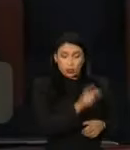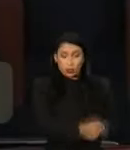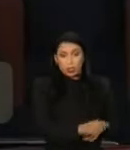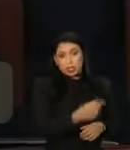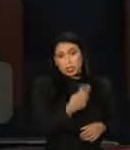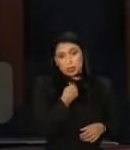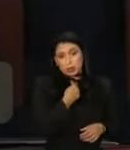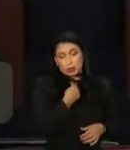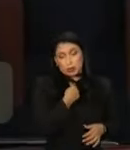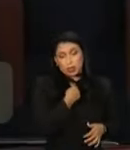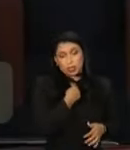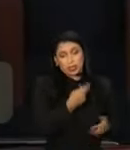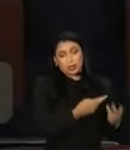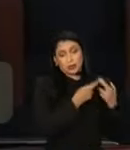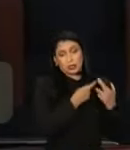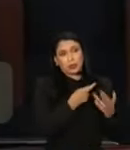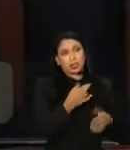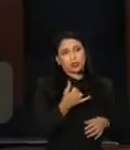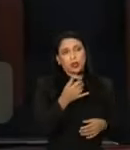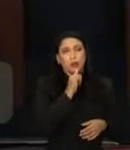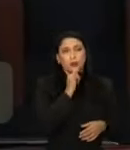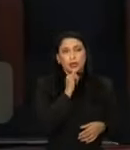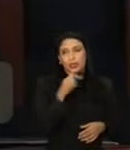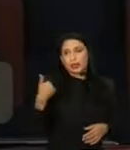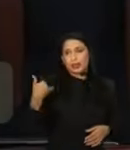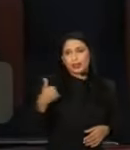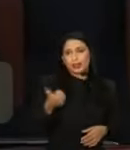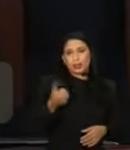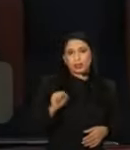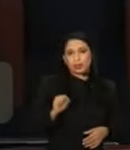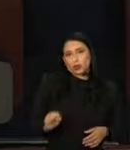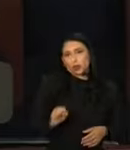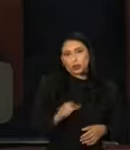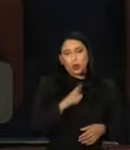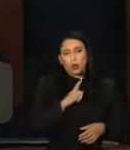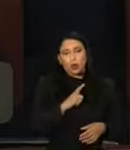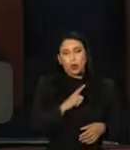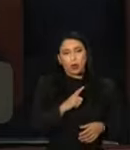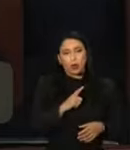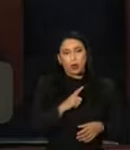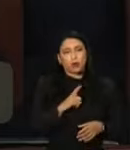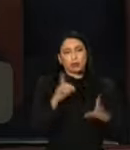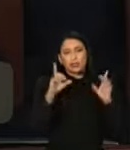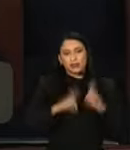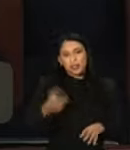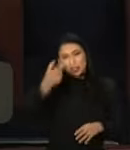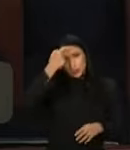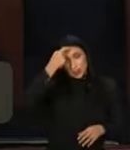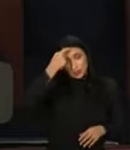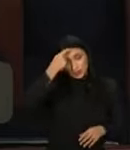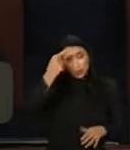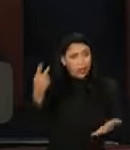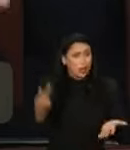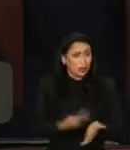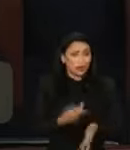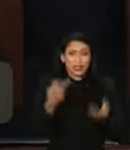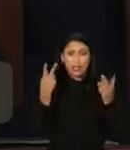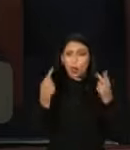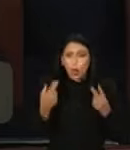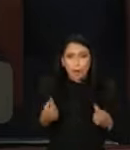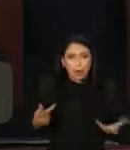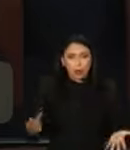criminalmente como um menor de 18 anos ou um indivíduo com doença mental. Isso acontece todo dia no Brasil, se atribui o cometimento do ilícito ao